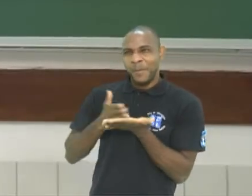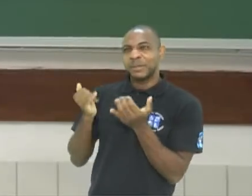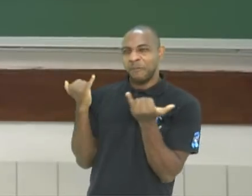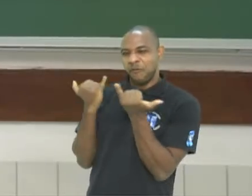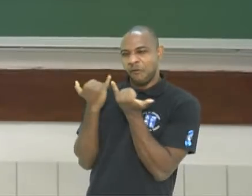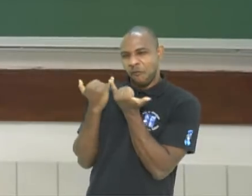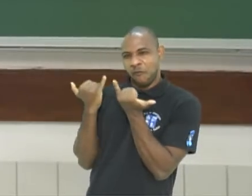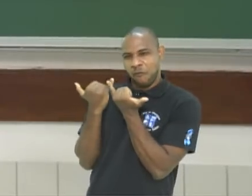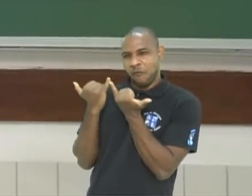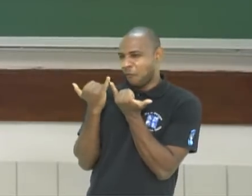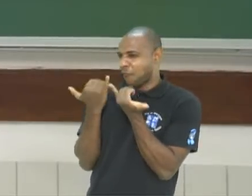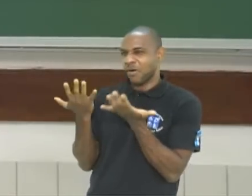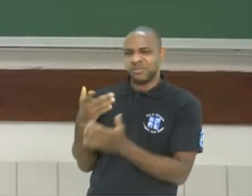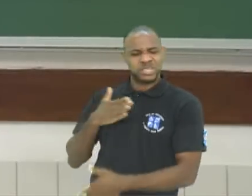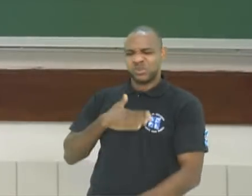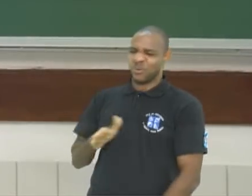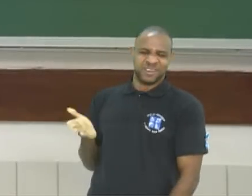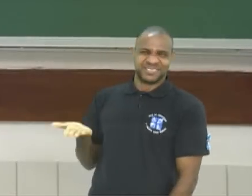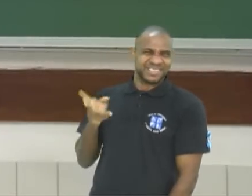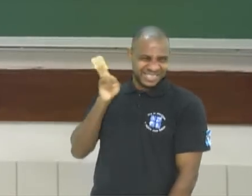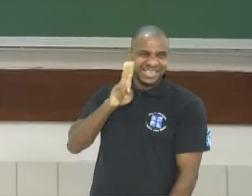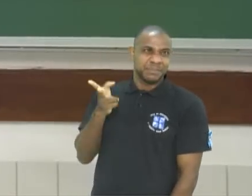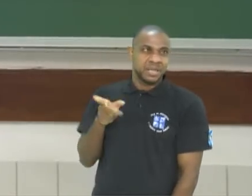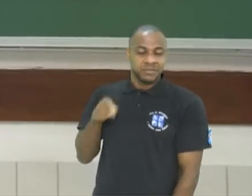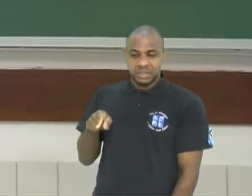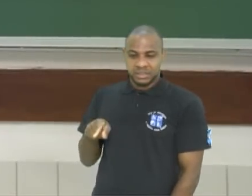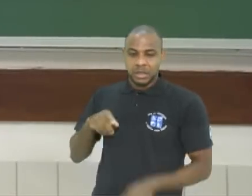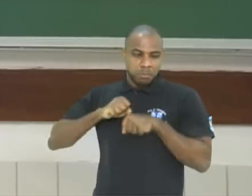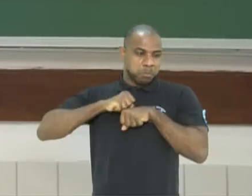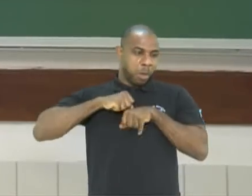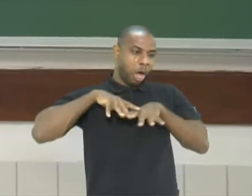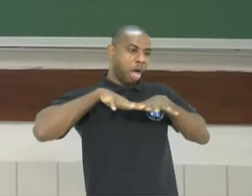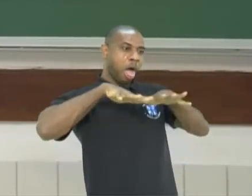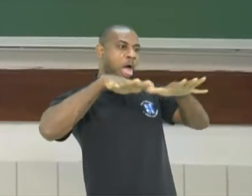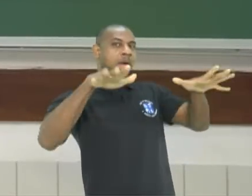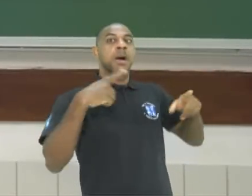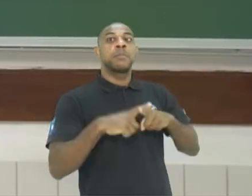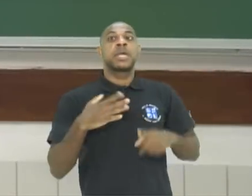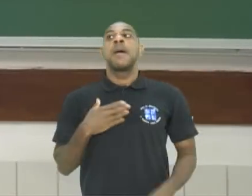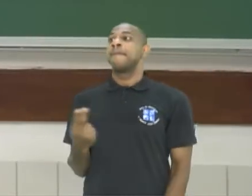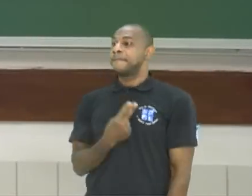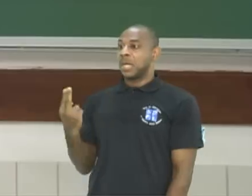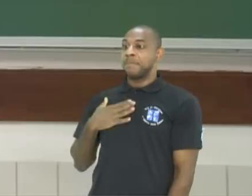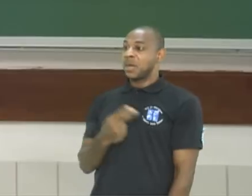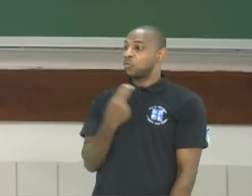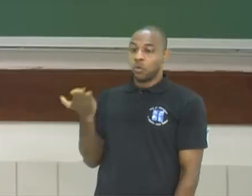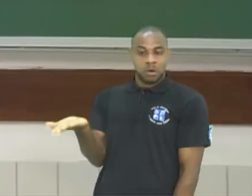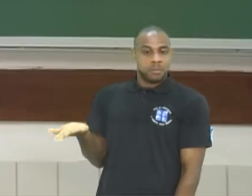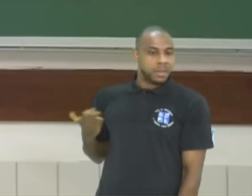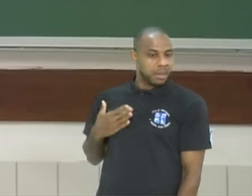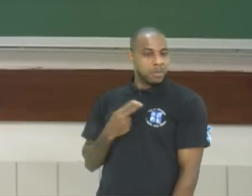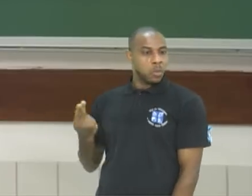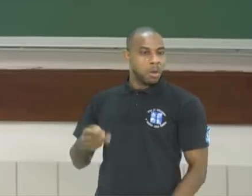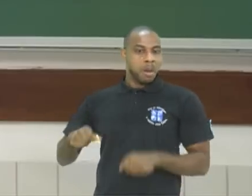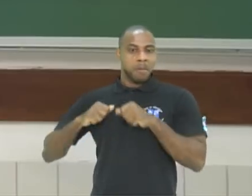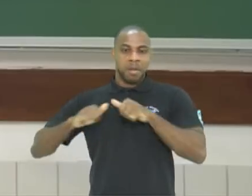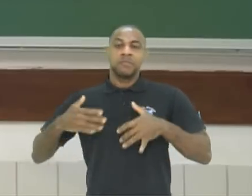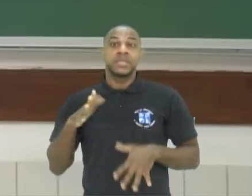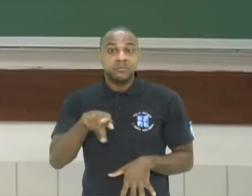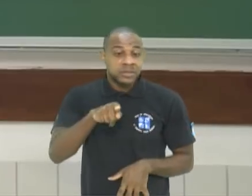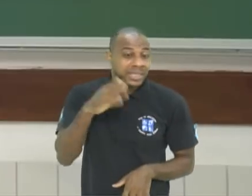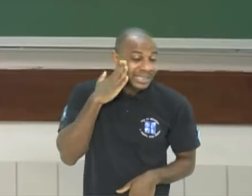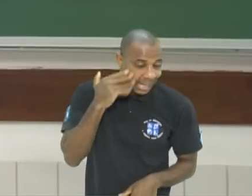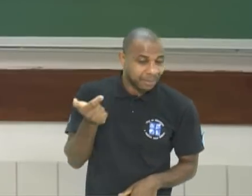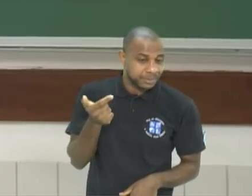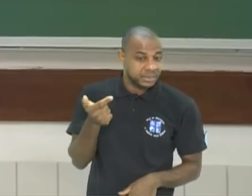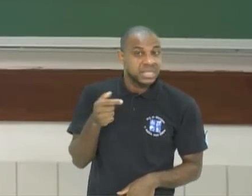e daí você acaba não gostando dessa fofoca porque o seu nome saiu nessa fofoca e você sabe que não é verdade,